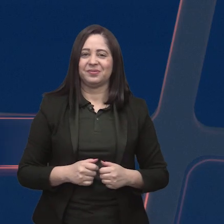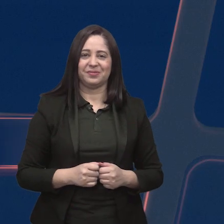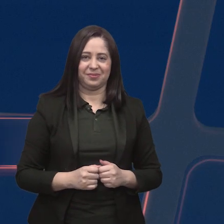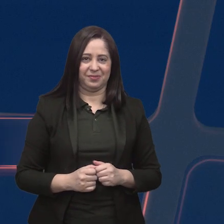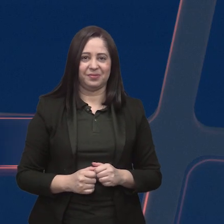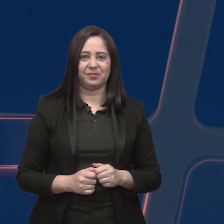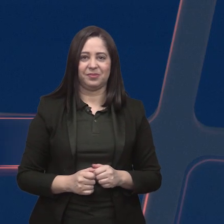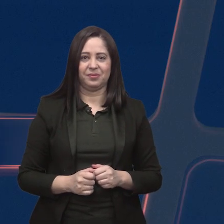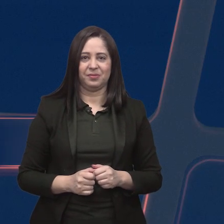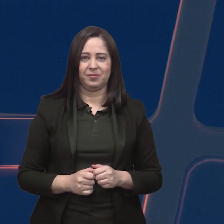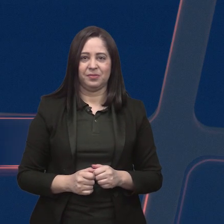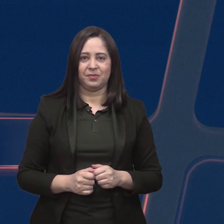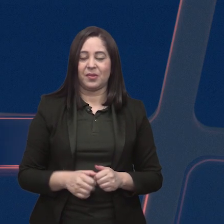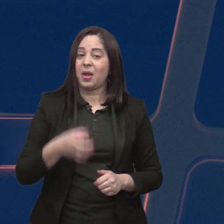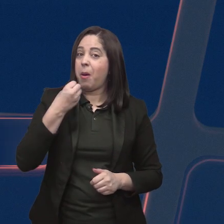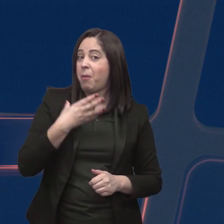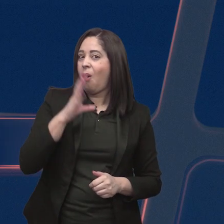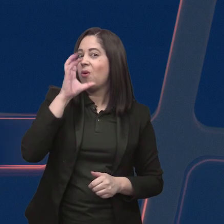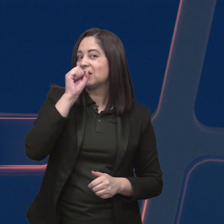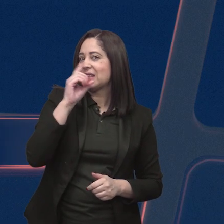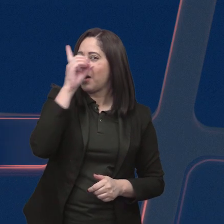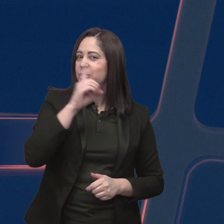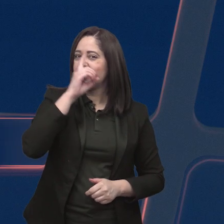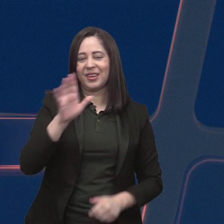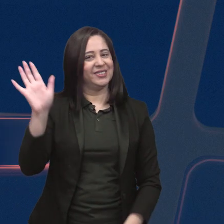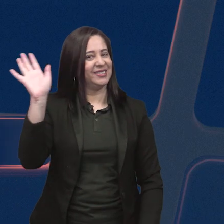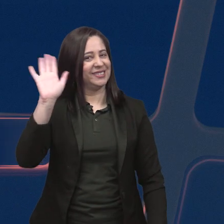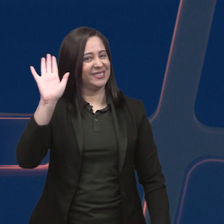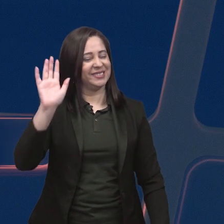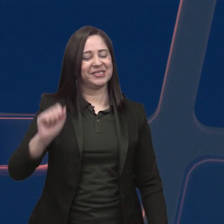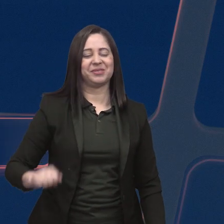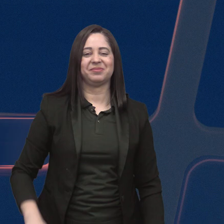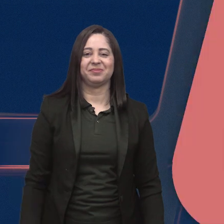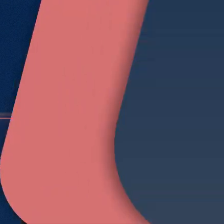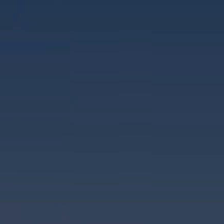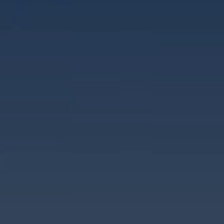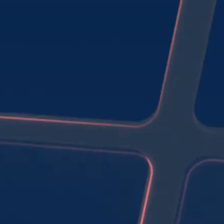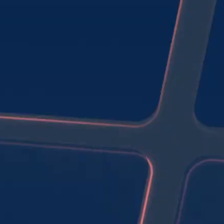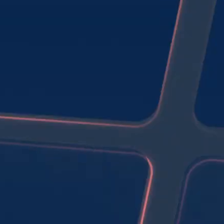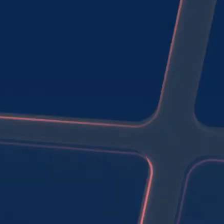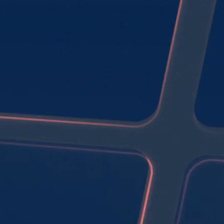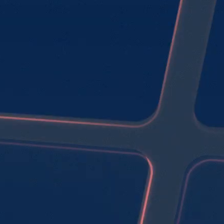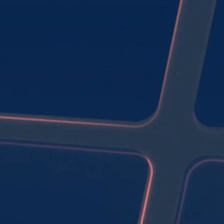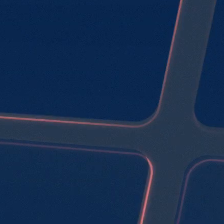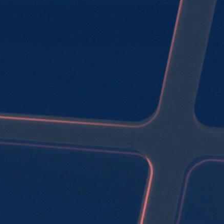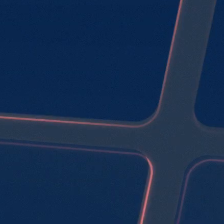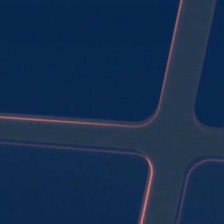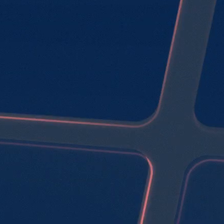youtube.com/TV Câmara SJC. Bom final de semana para você. Tchau, tchau.